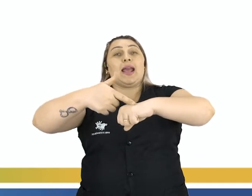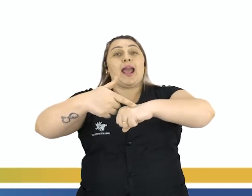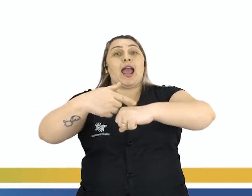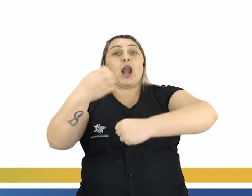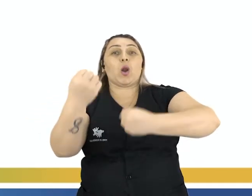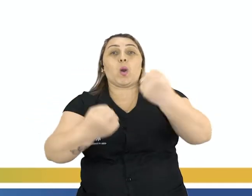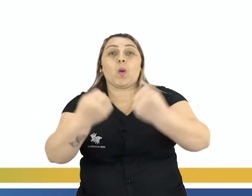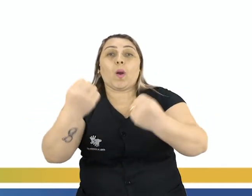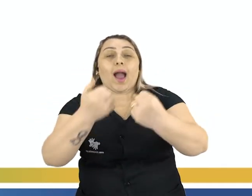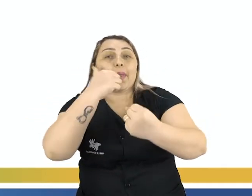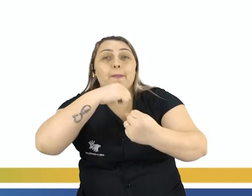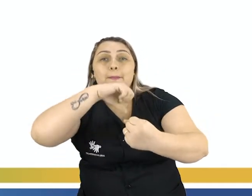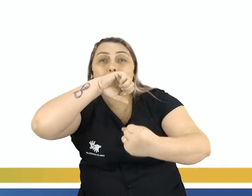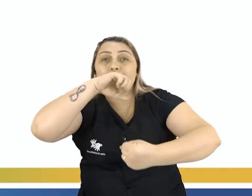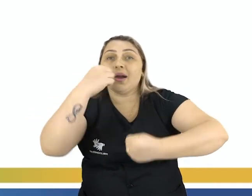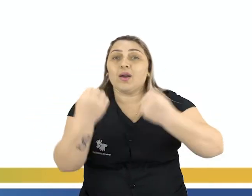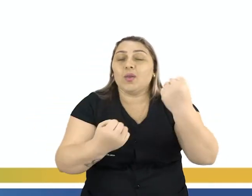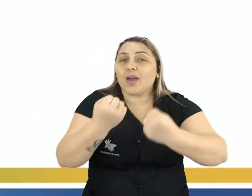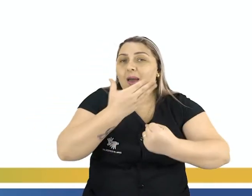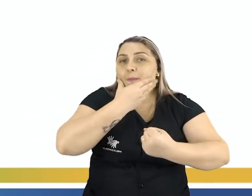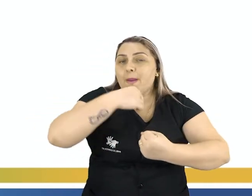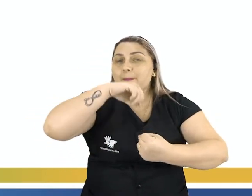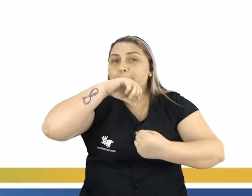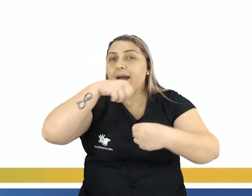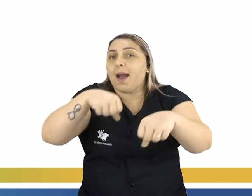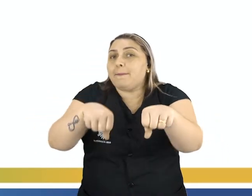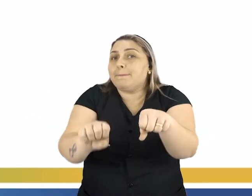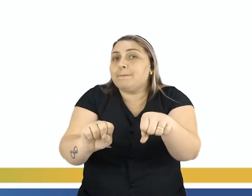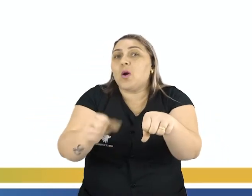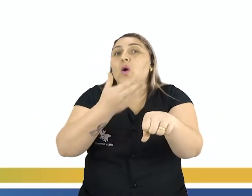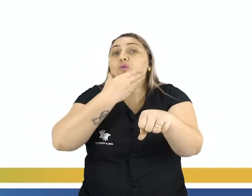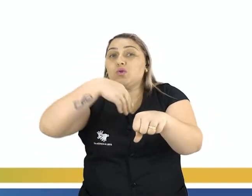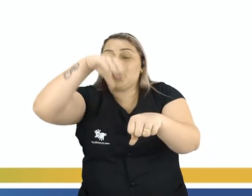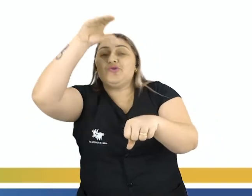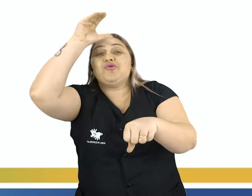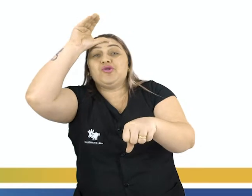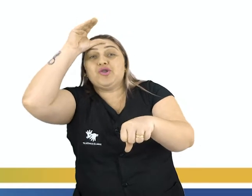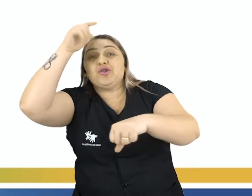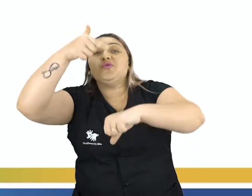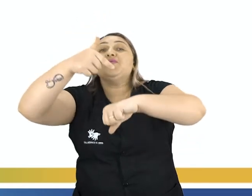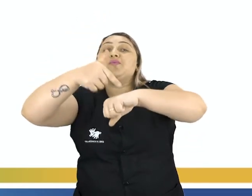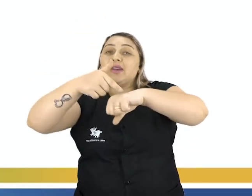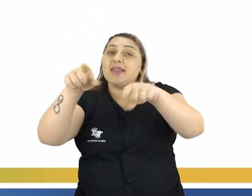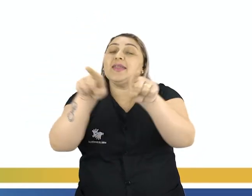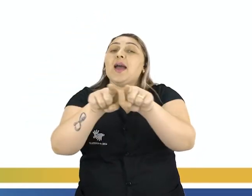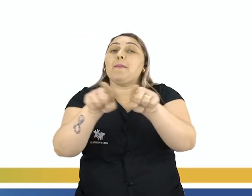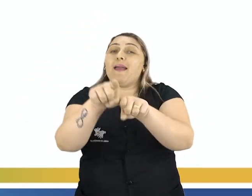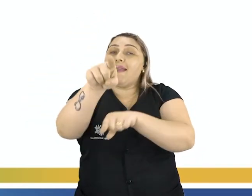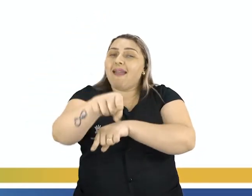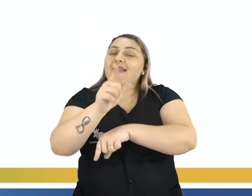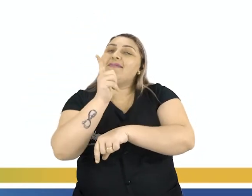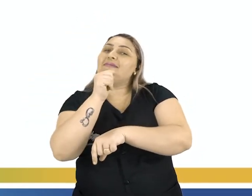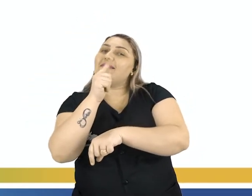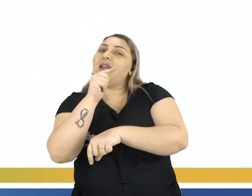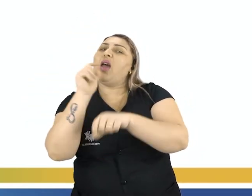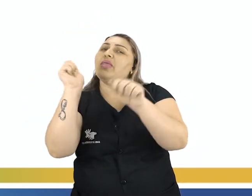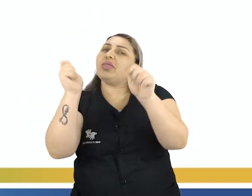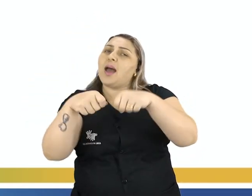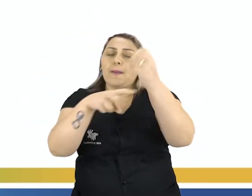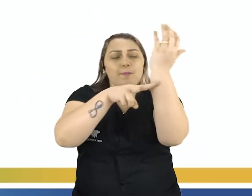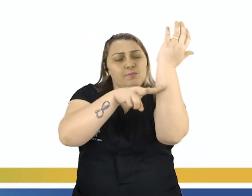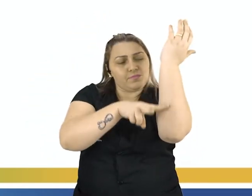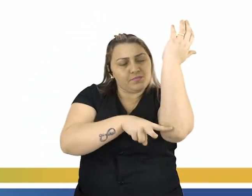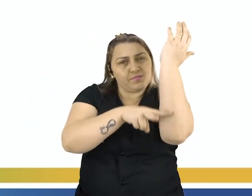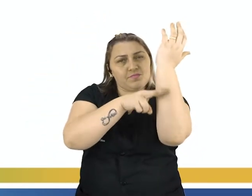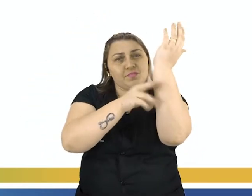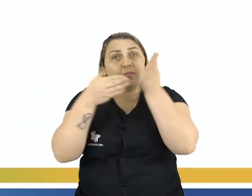nós abastecemos os carros, as motos. Então, a gasolina também é algo líquido. Quando nós chegamos lá